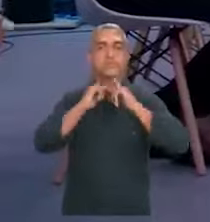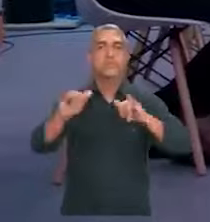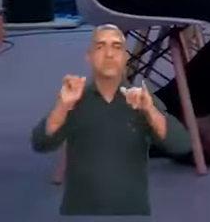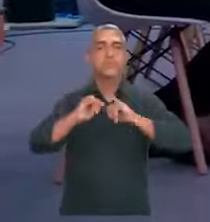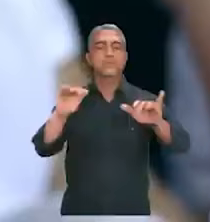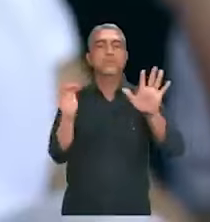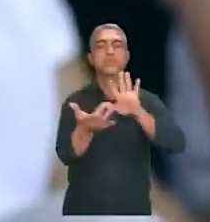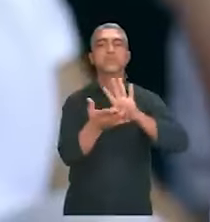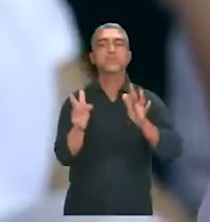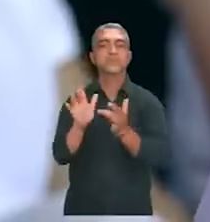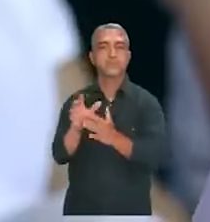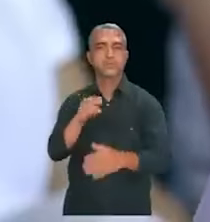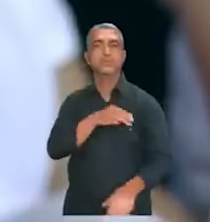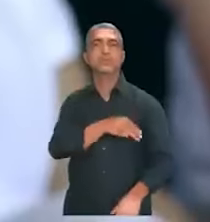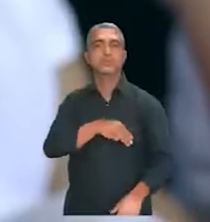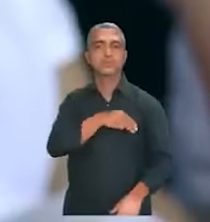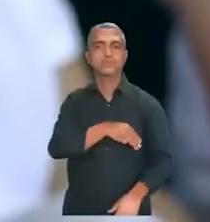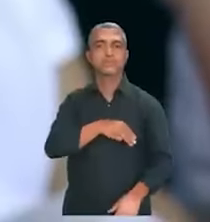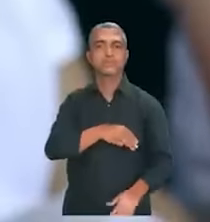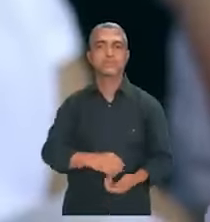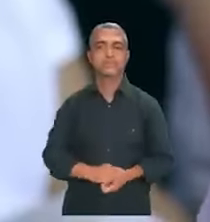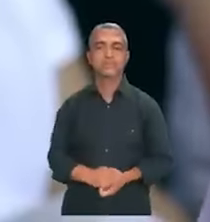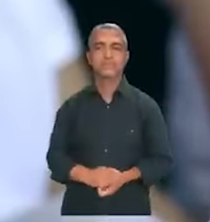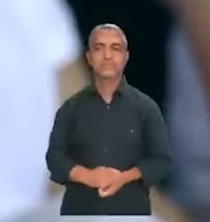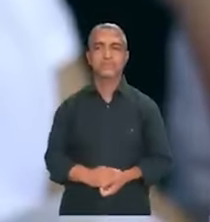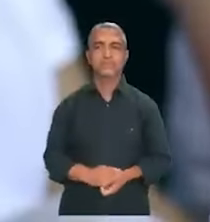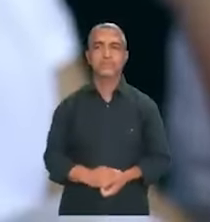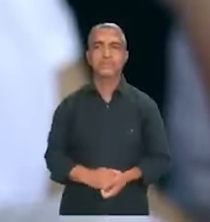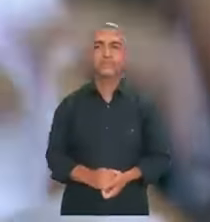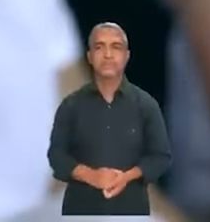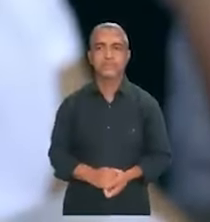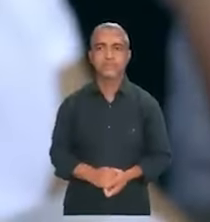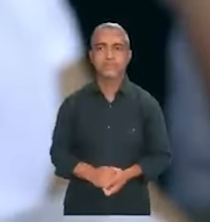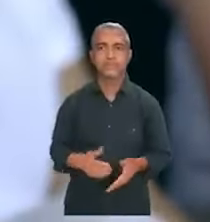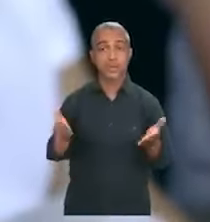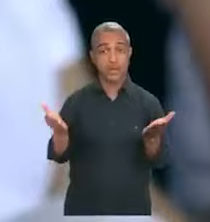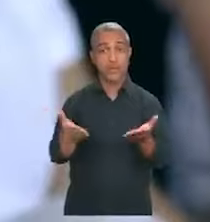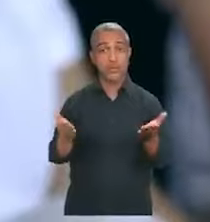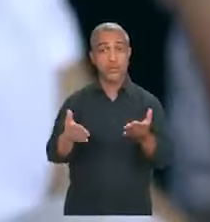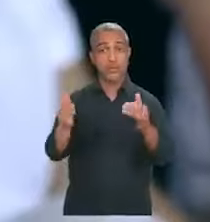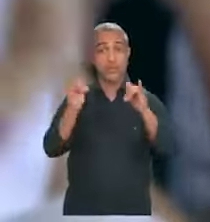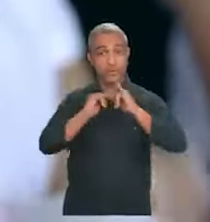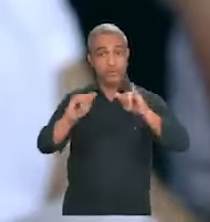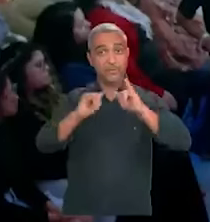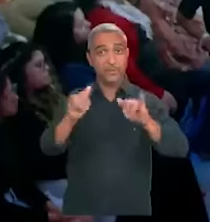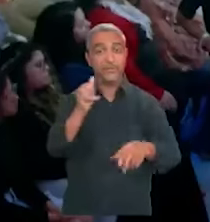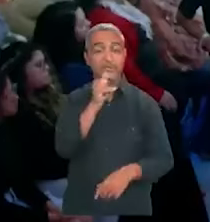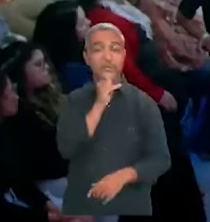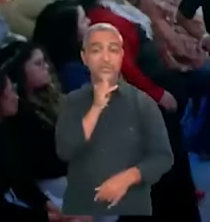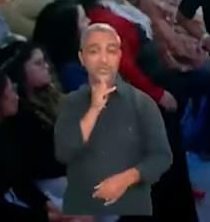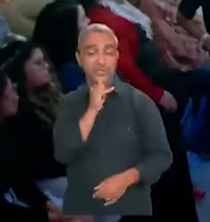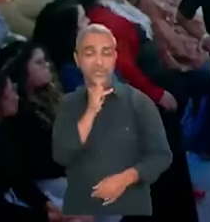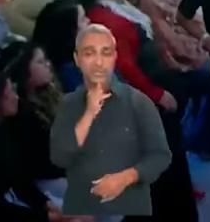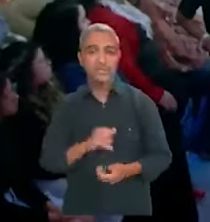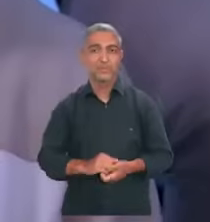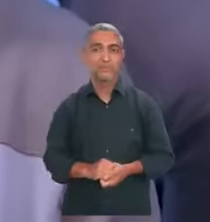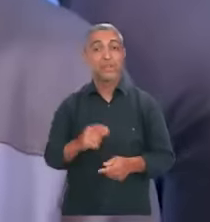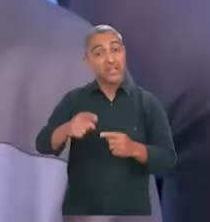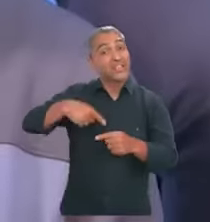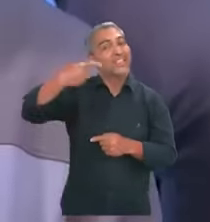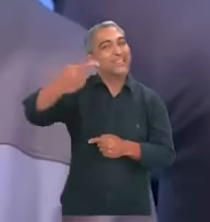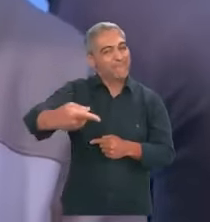vou contar um pouquinho sobre um exemplo, ou eu conto agora, mais tarde. Você manda. Mais você tarde, manda. Mais